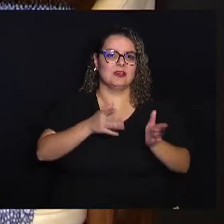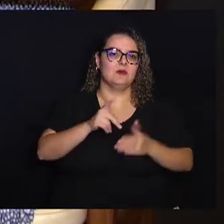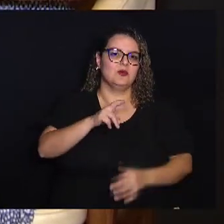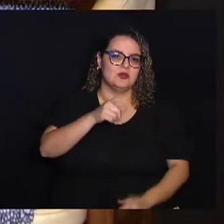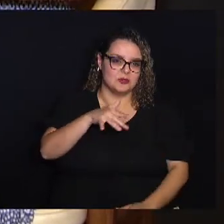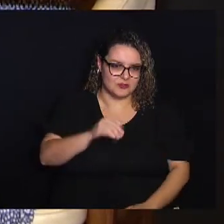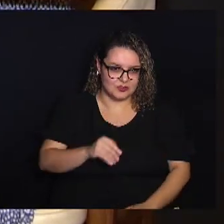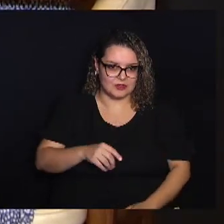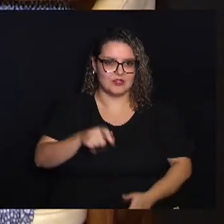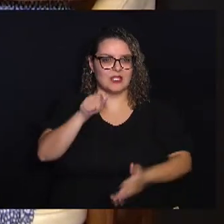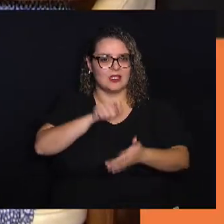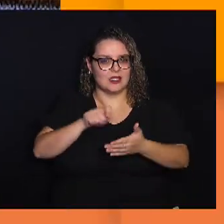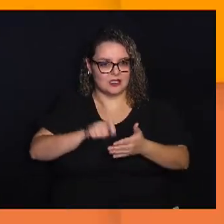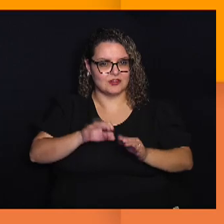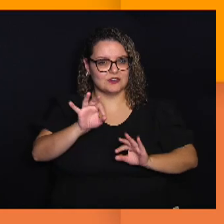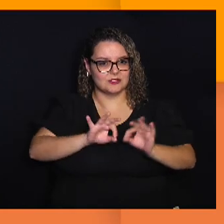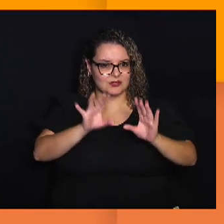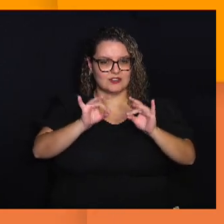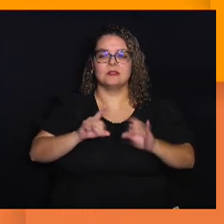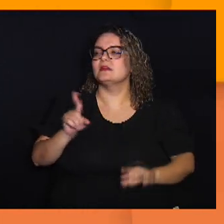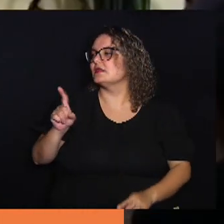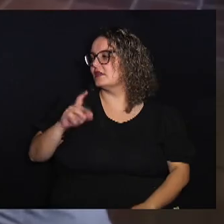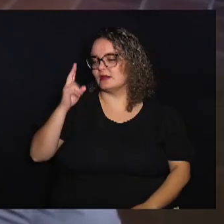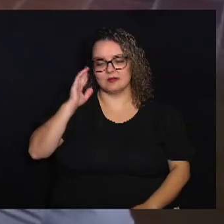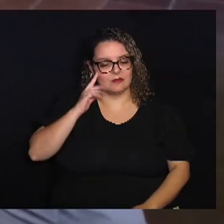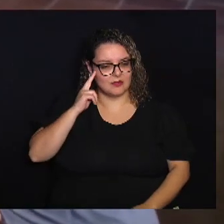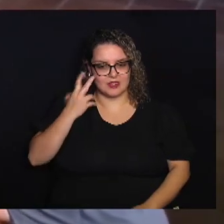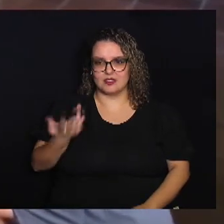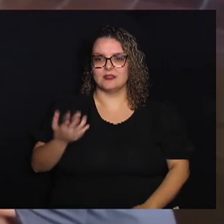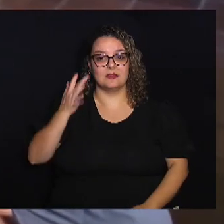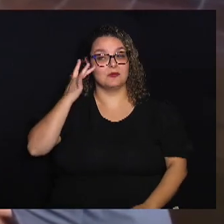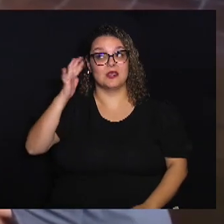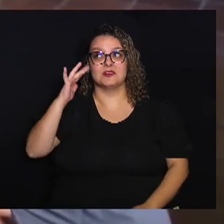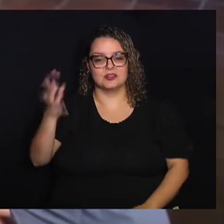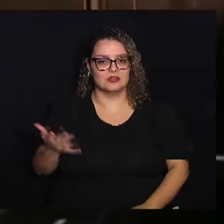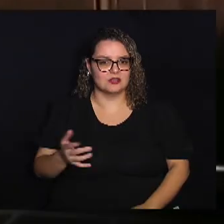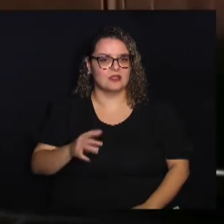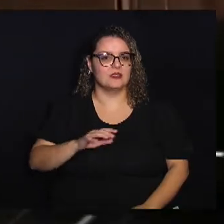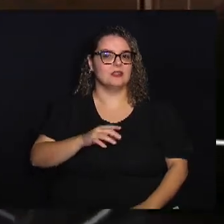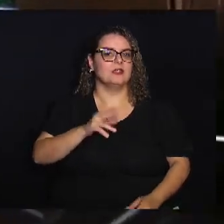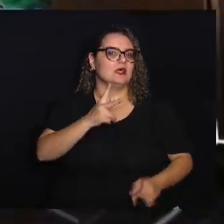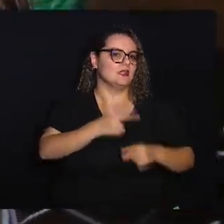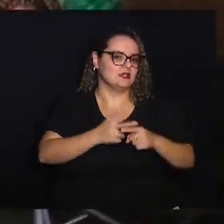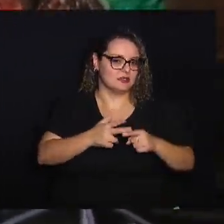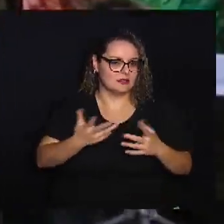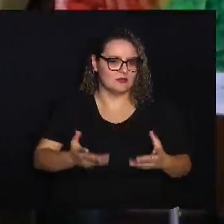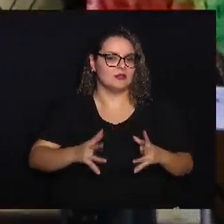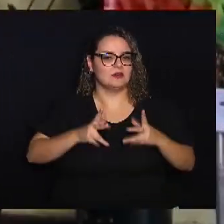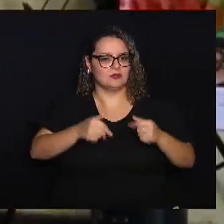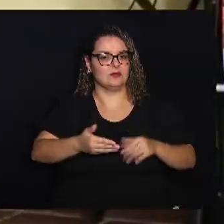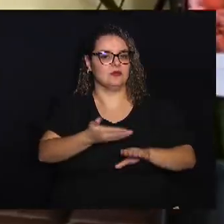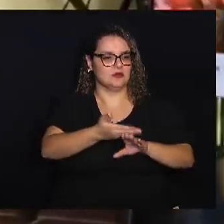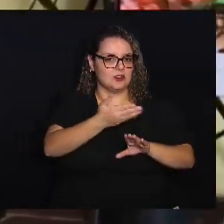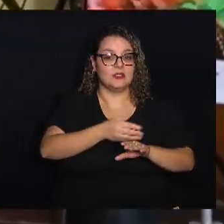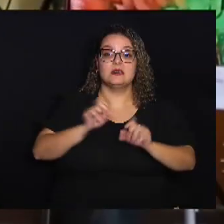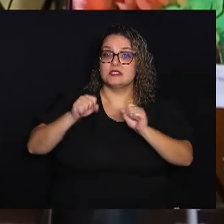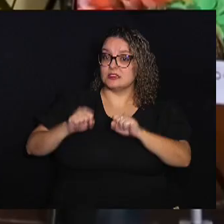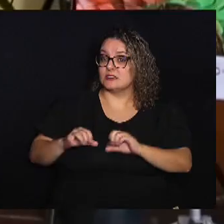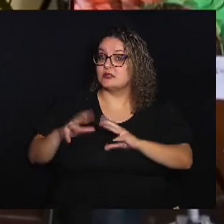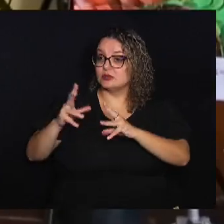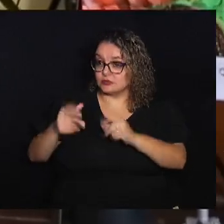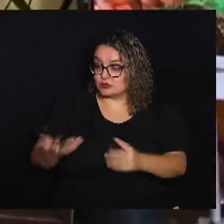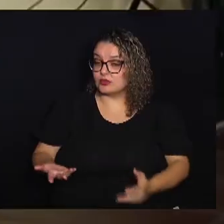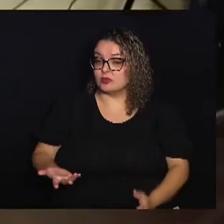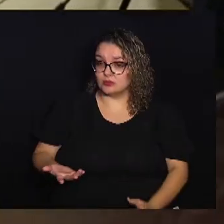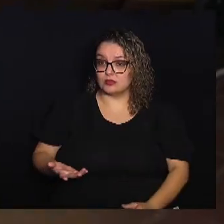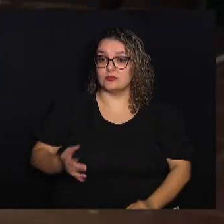a parte de escrever, tem a parte da edição, então é mais ou menos isso, né? Isso, tem toda uma situação por trás. Claro,